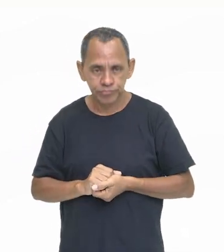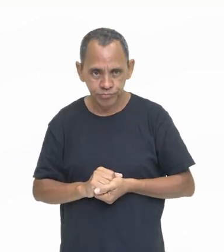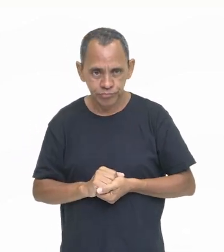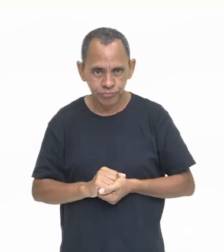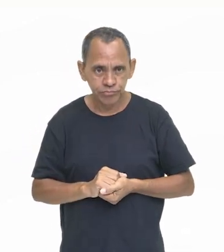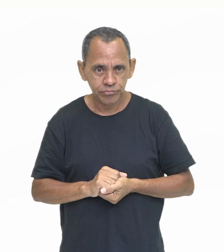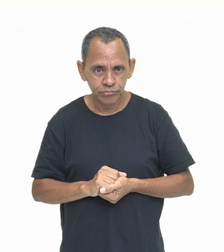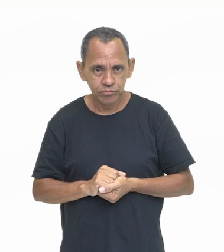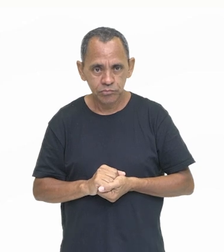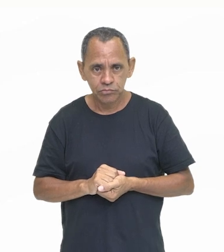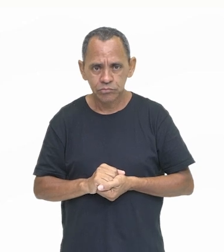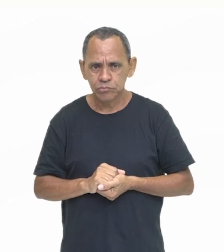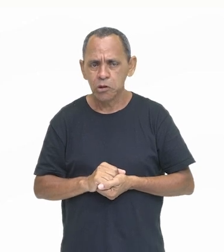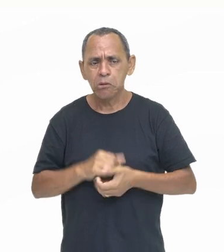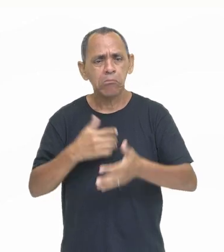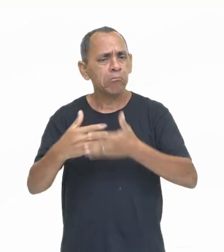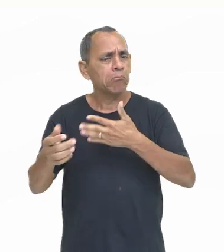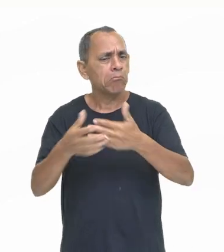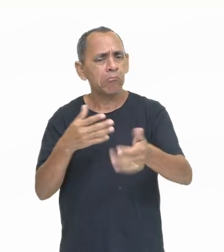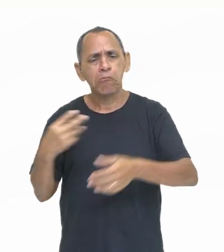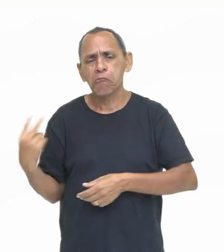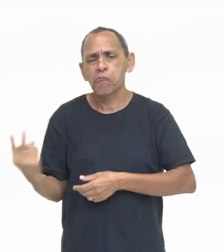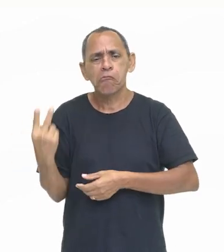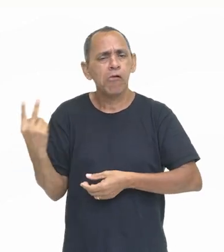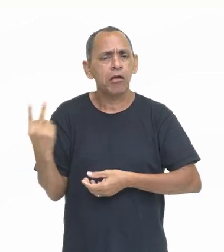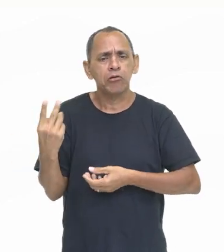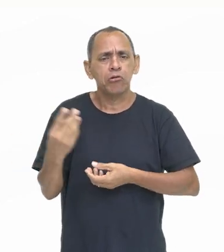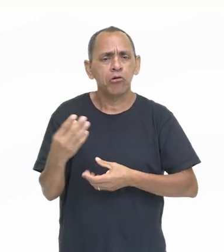zero, né? Qualquer valor